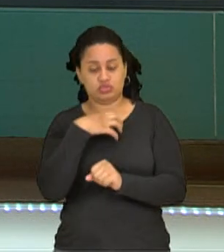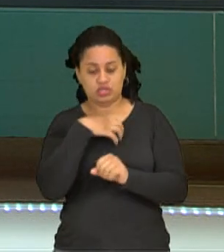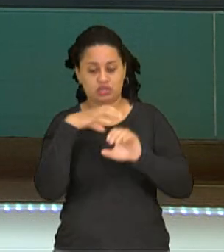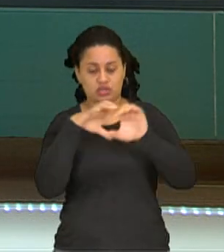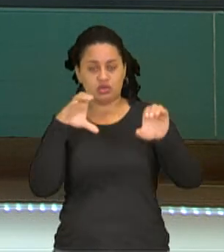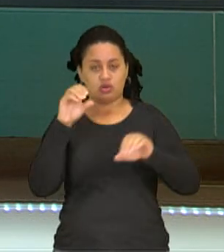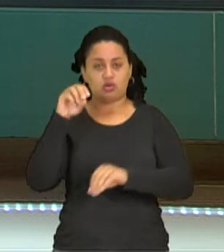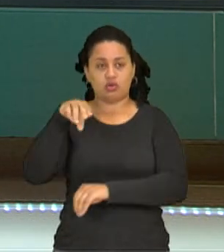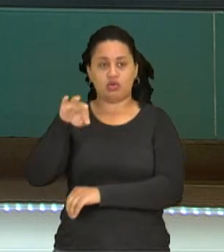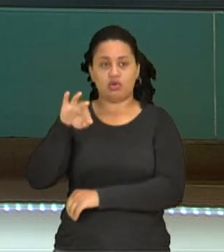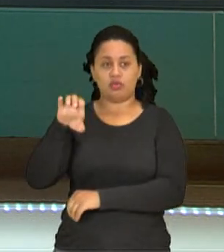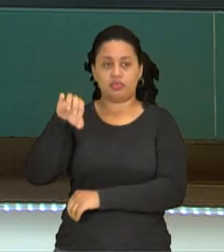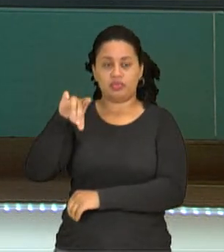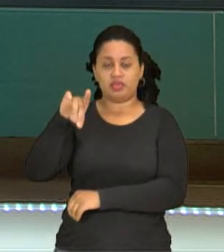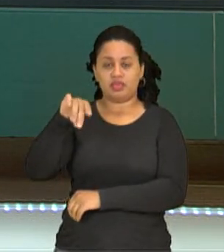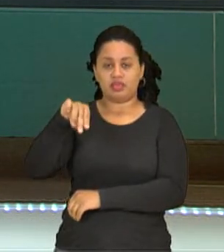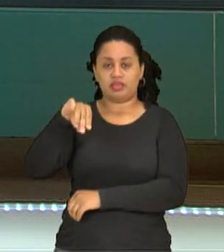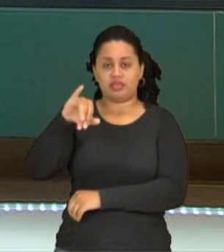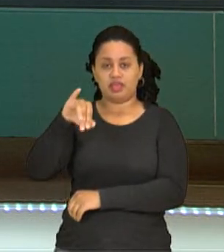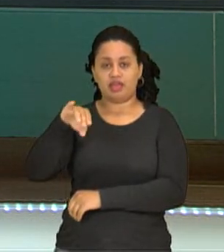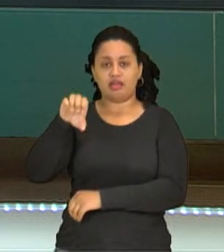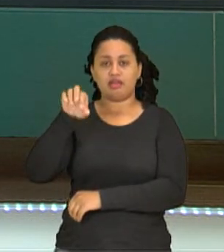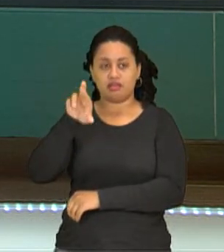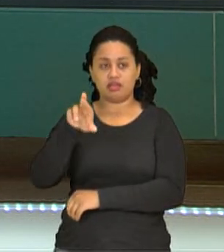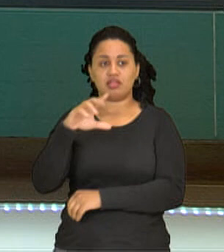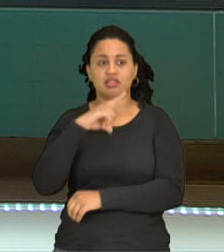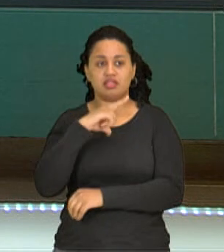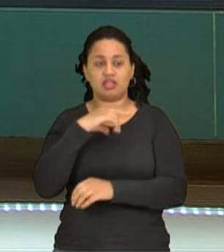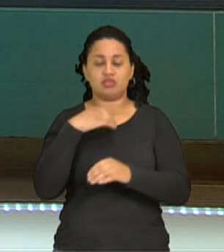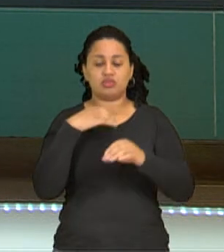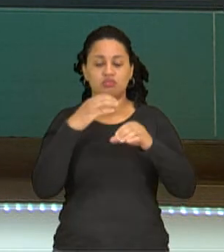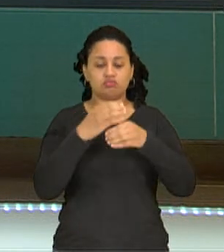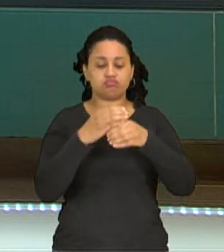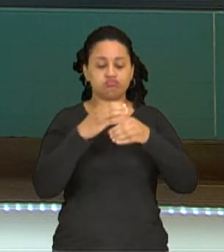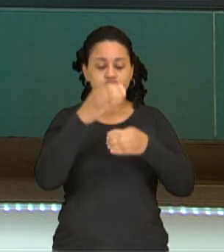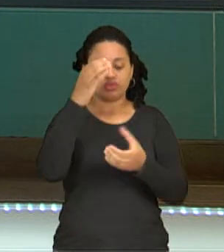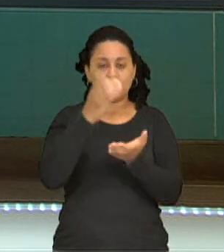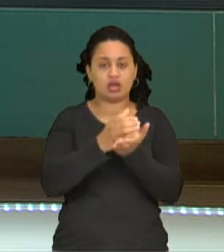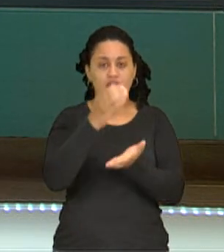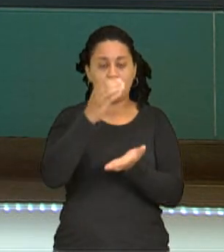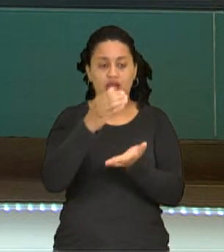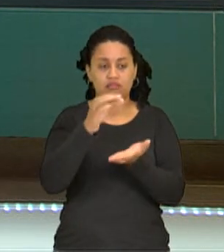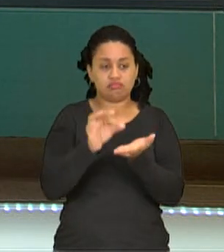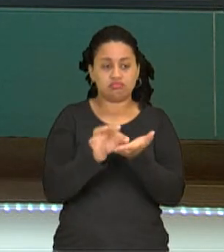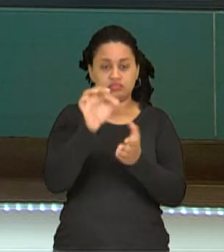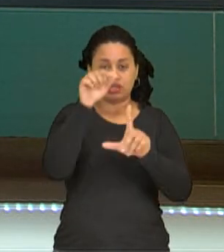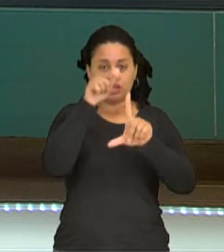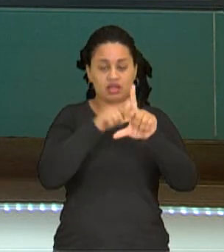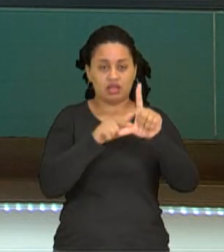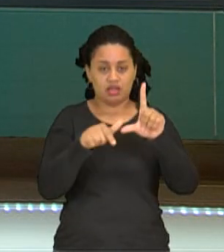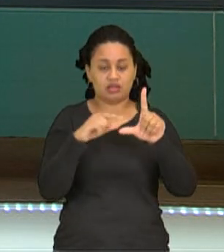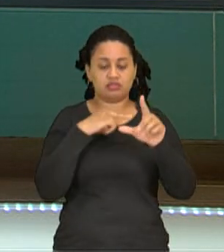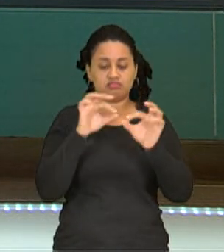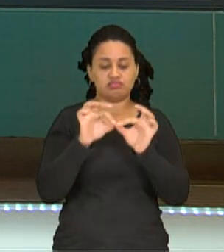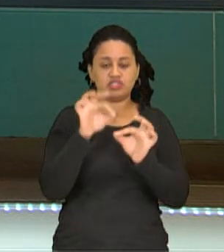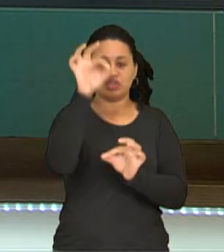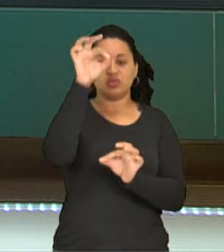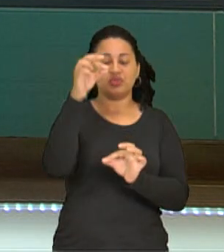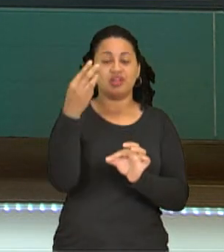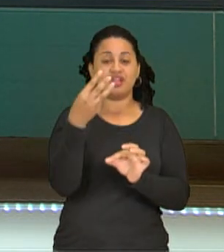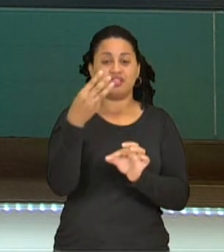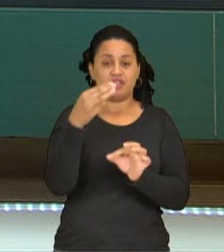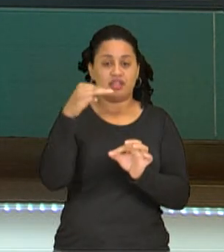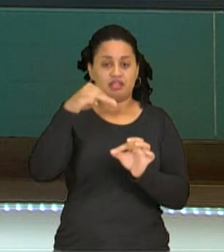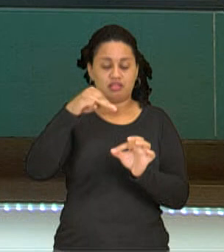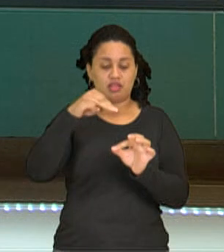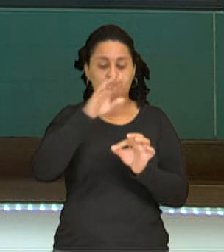nessa forma, tem a forma de um cilindro circular reto, que tem uma altura de 3 metros e a